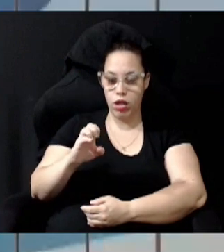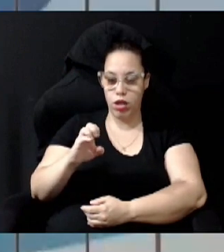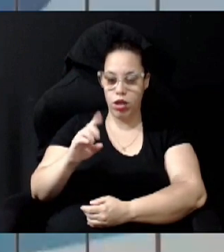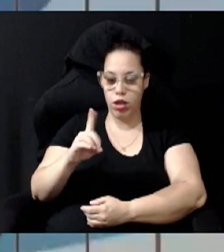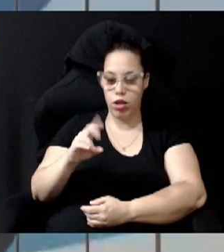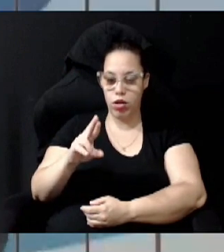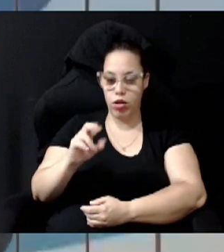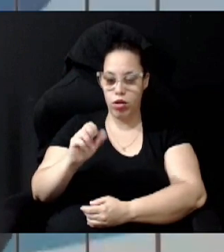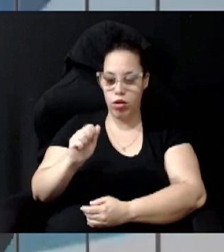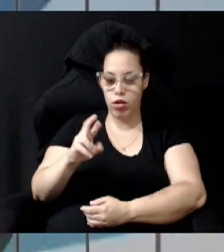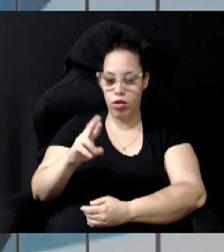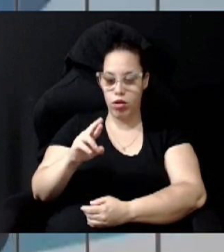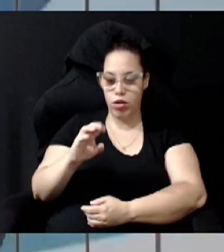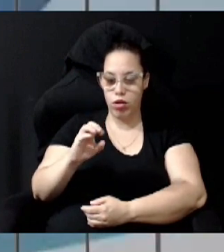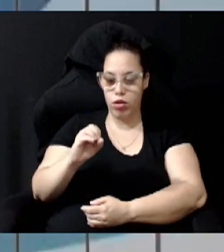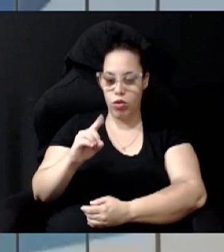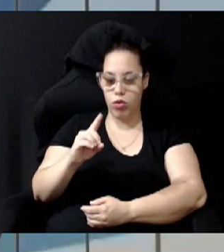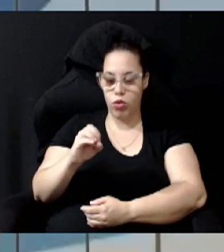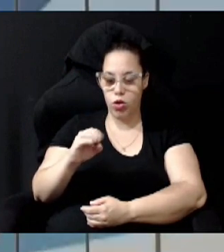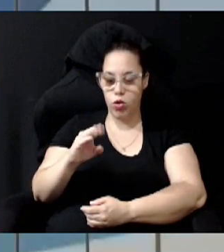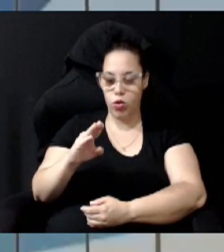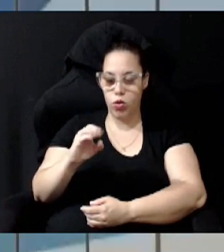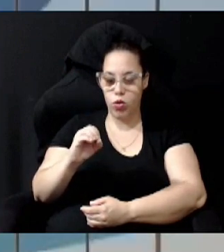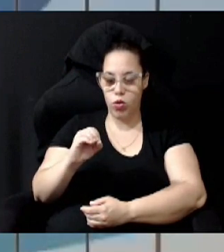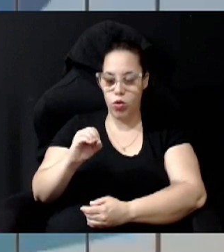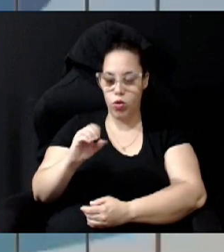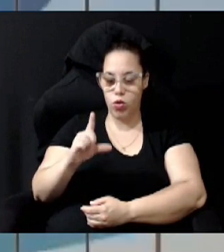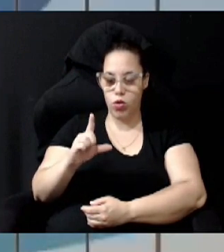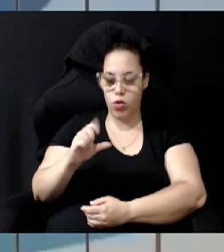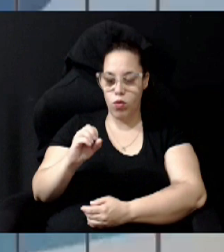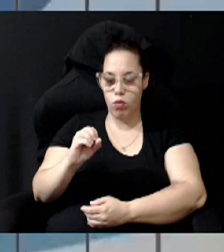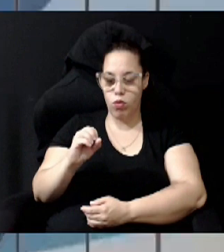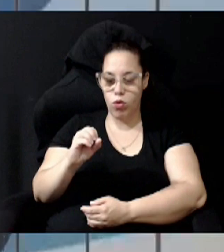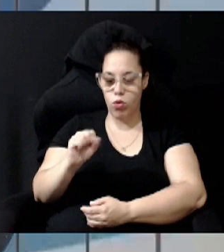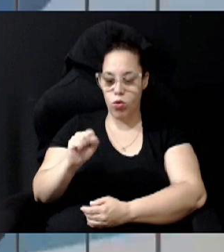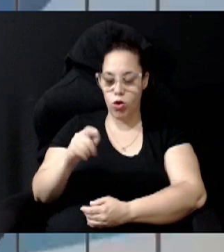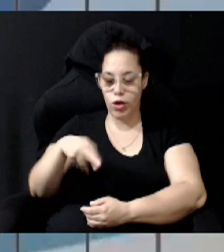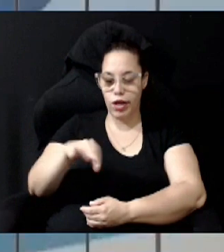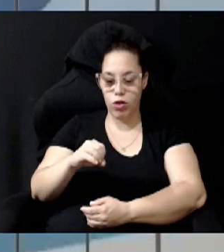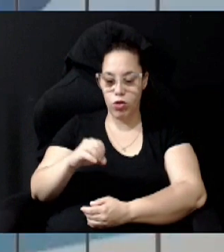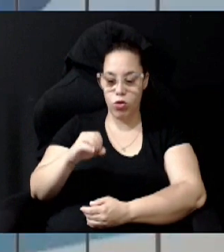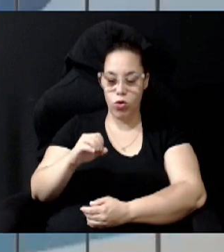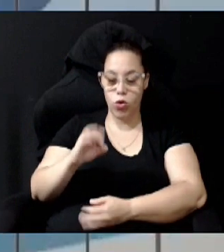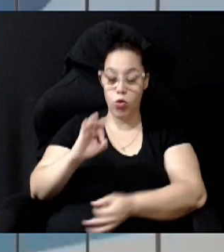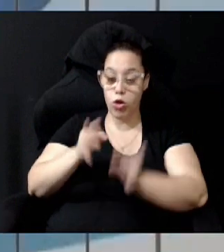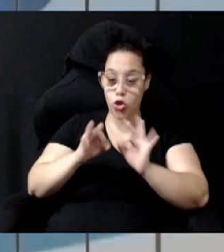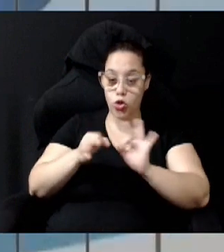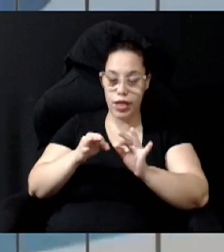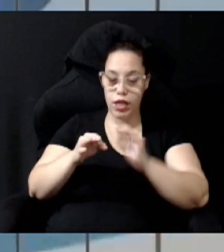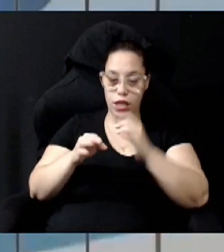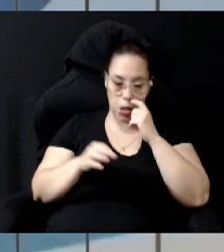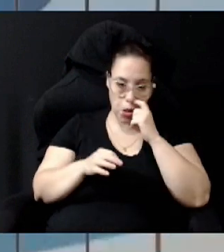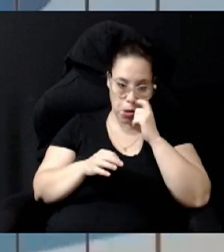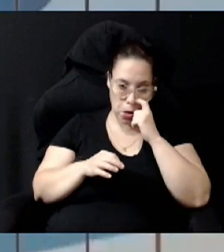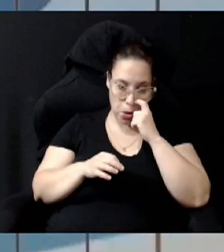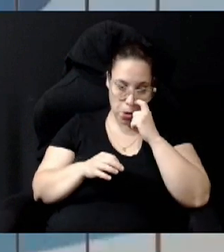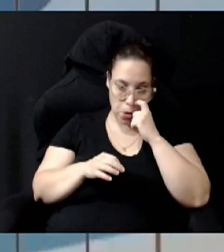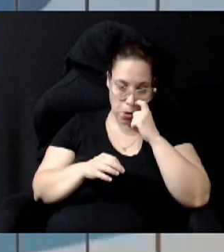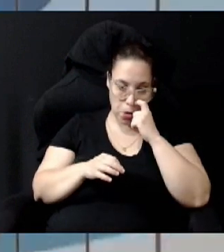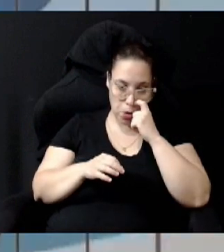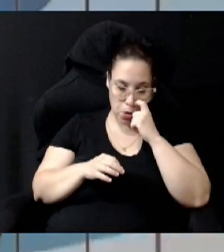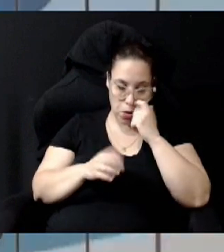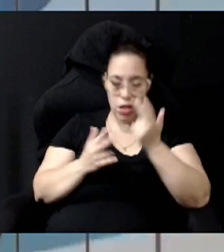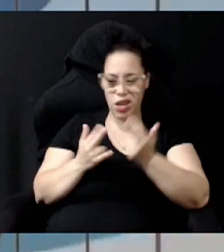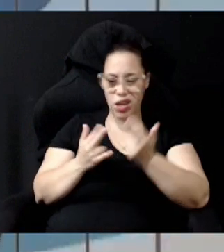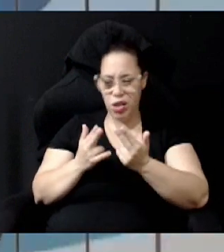que está até afastada, chama Ludmila Grillo, uma mineira, né? O método é o mesmo. Daí, meu pai